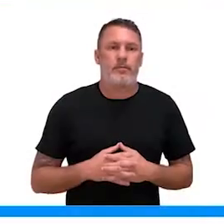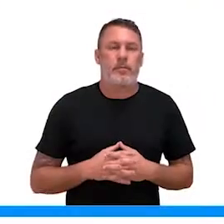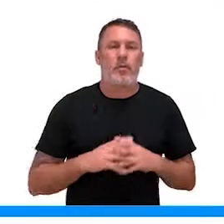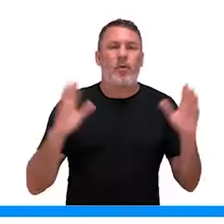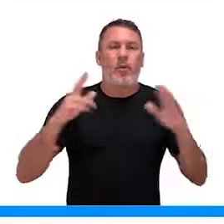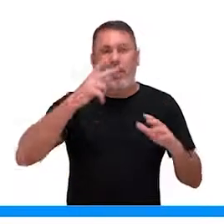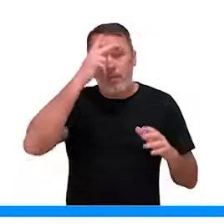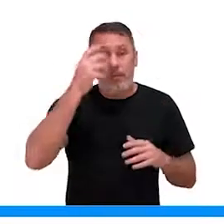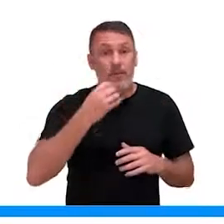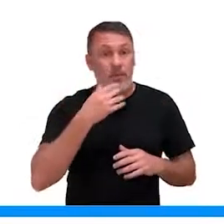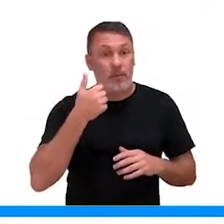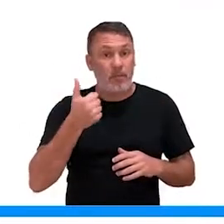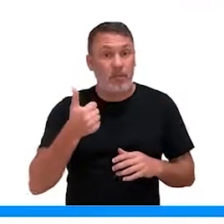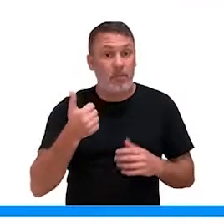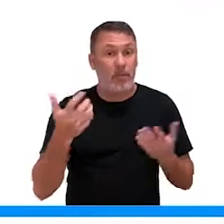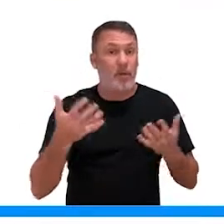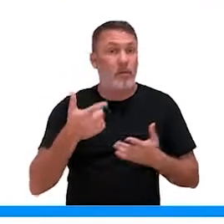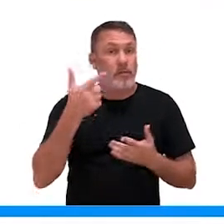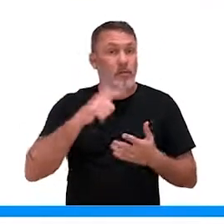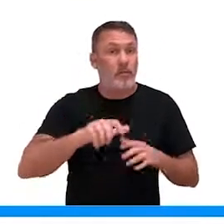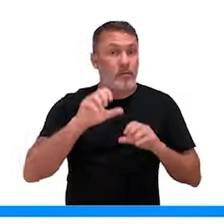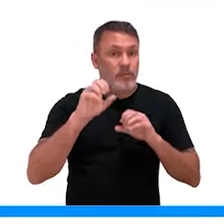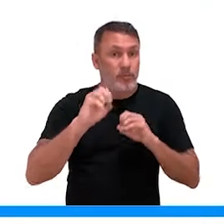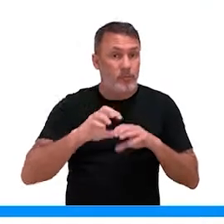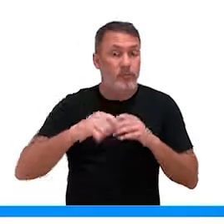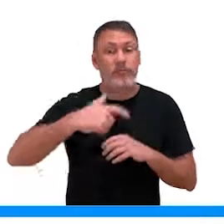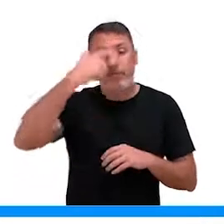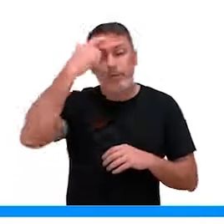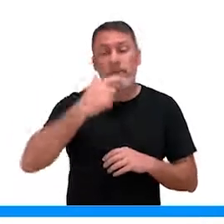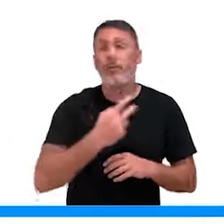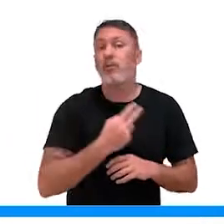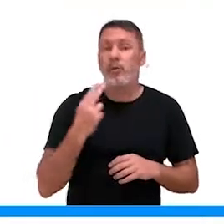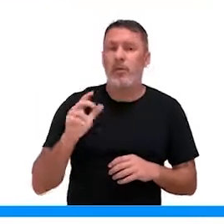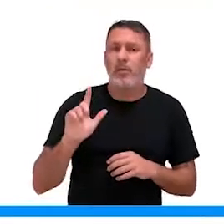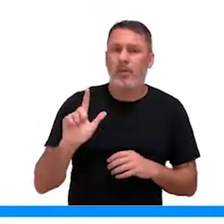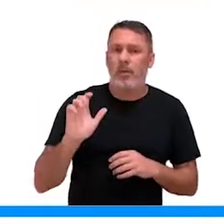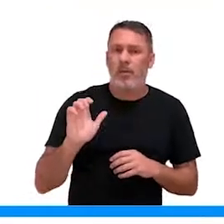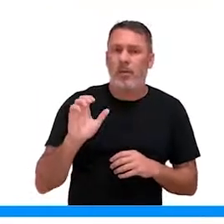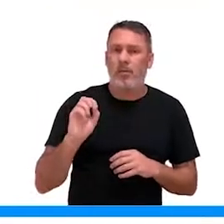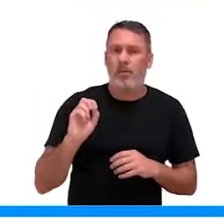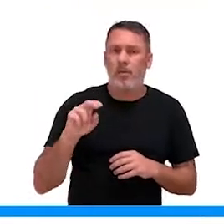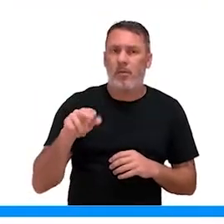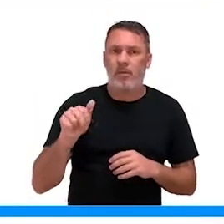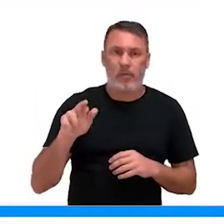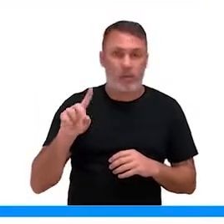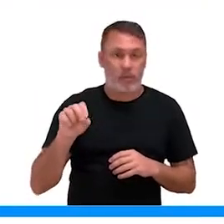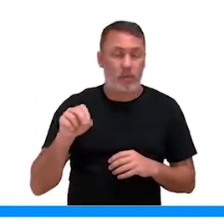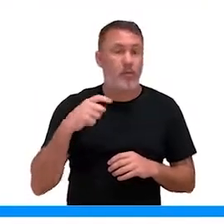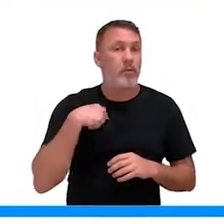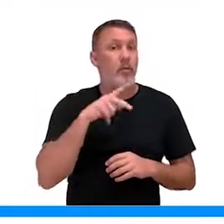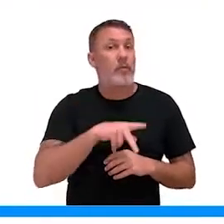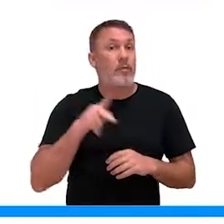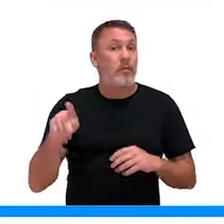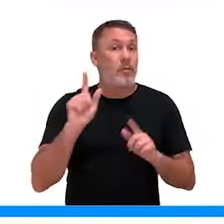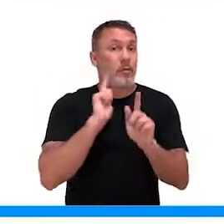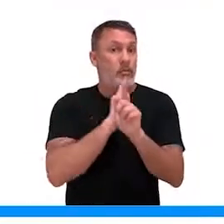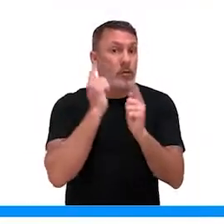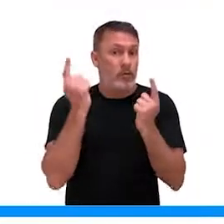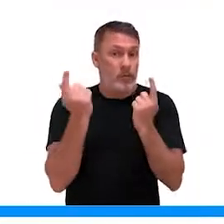Olá, tudo bem? Estamos juntos aqui mais uma vez. Eu me chamo Leonardo, sou professor de Geografia e hoje falaremos sobre